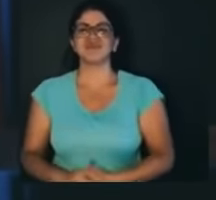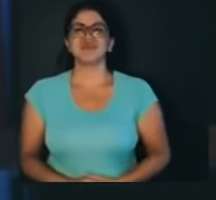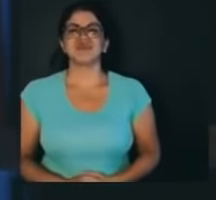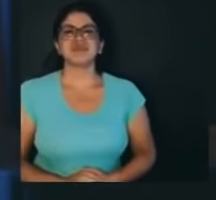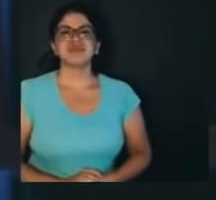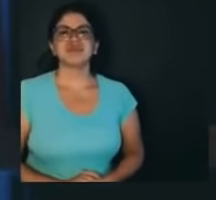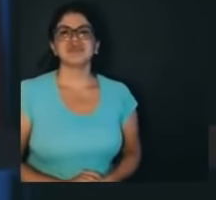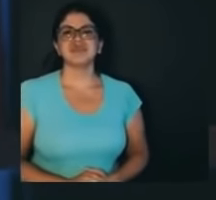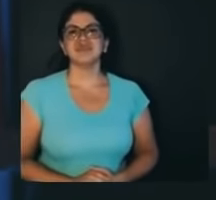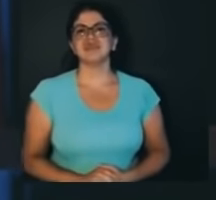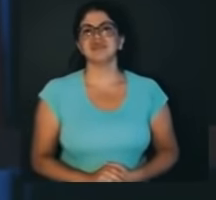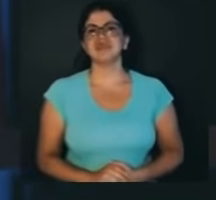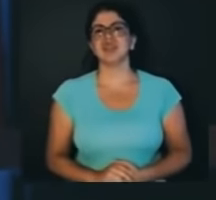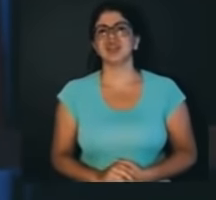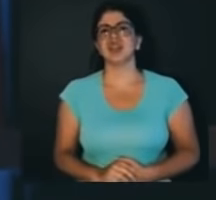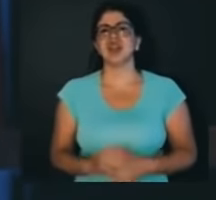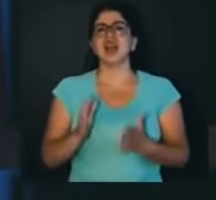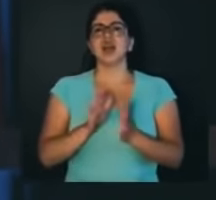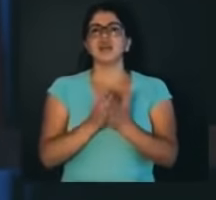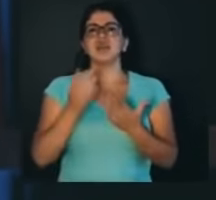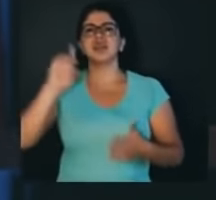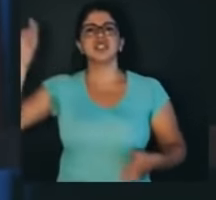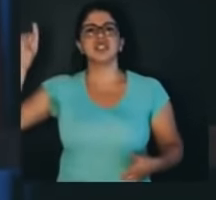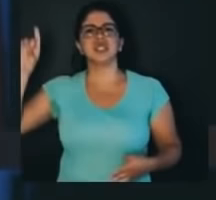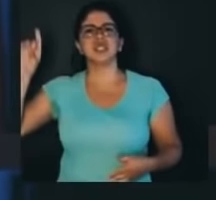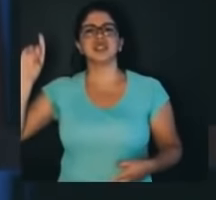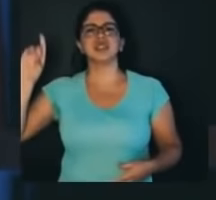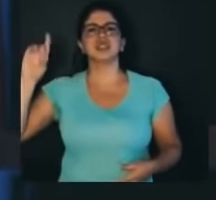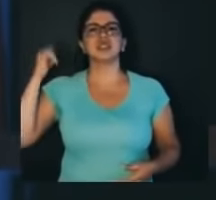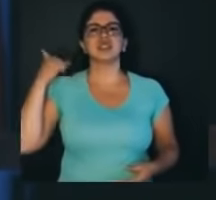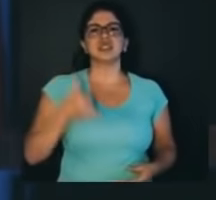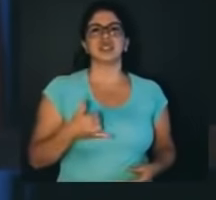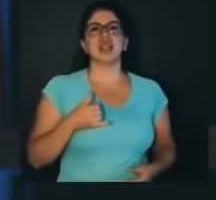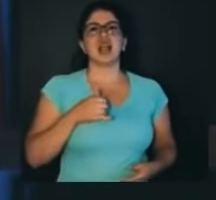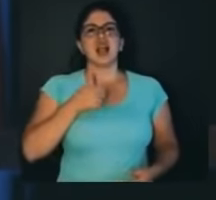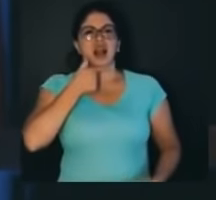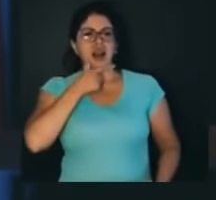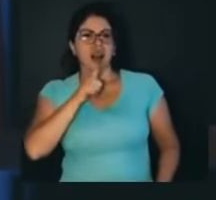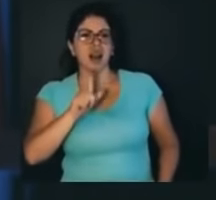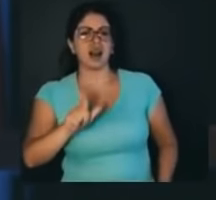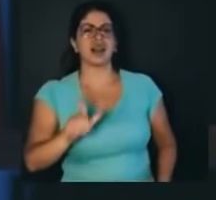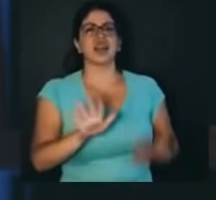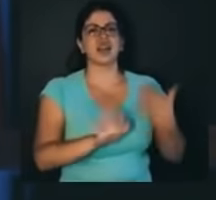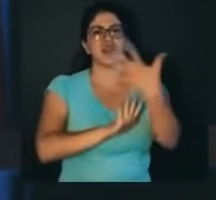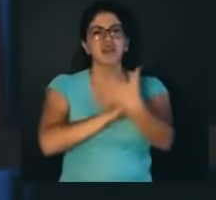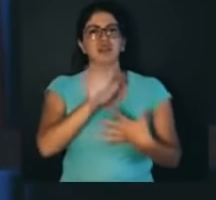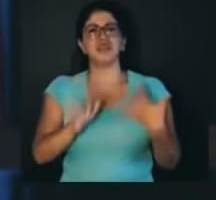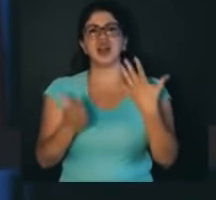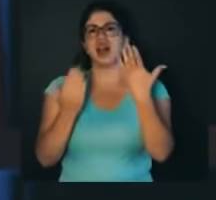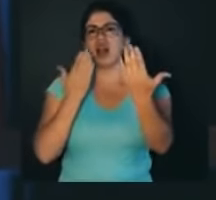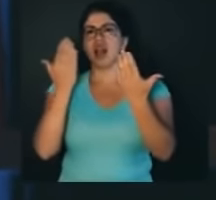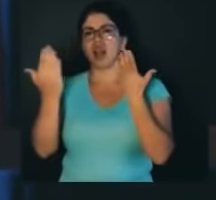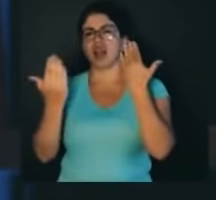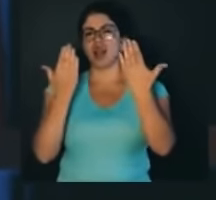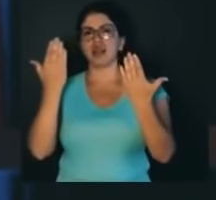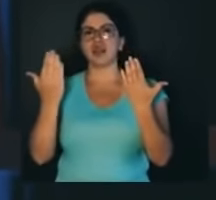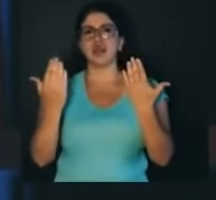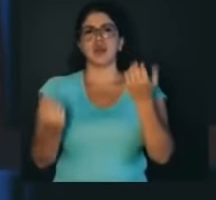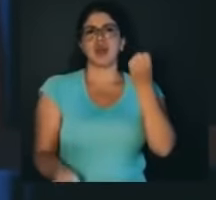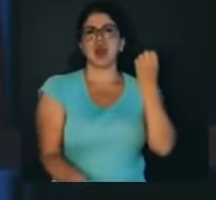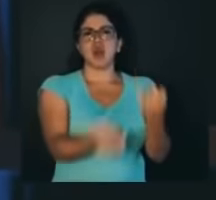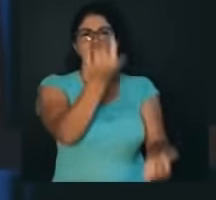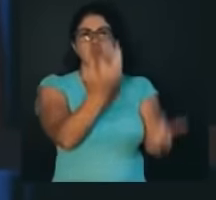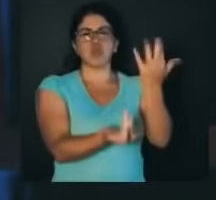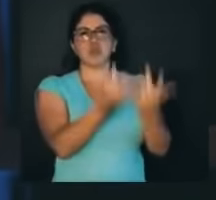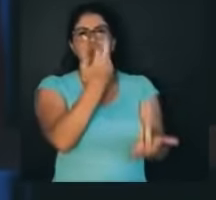língua é como se fosse um grande incêndio. Ela tem a capacidade de destruir diversas